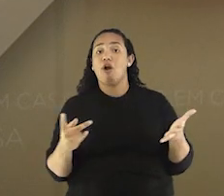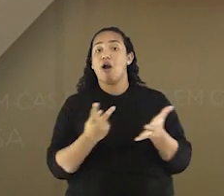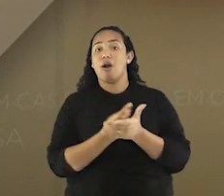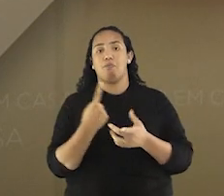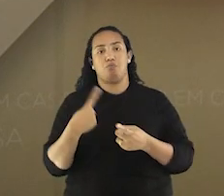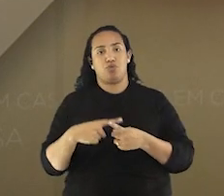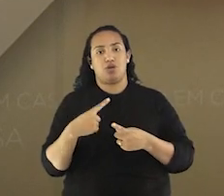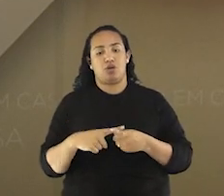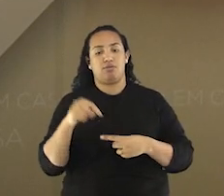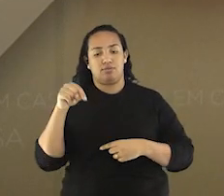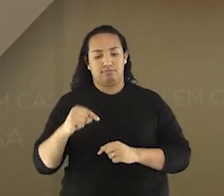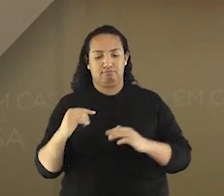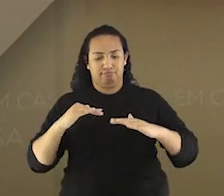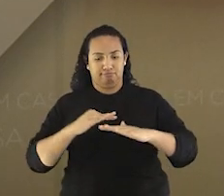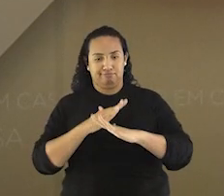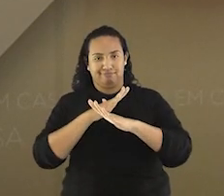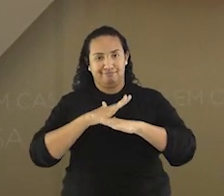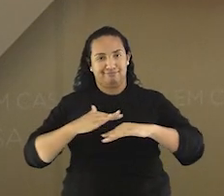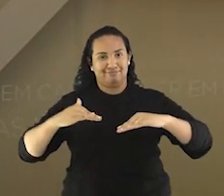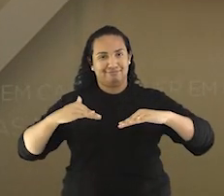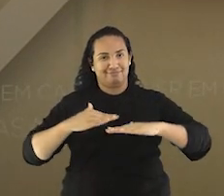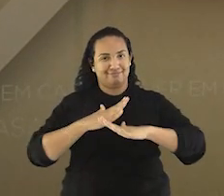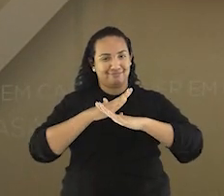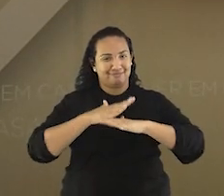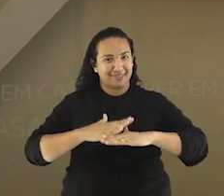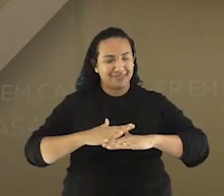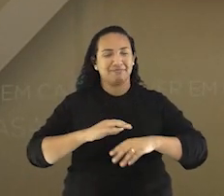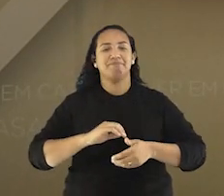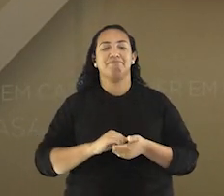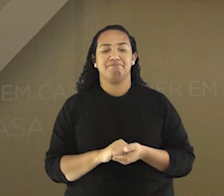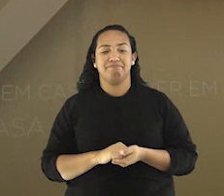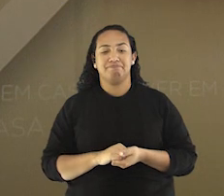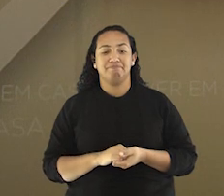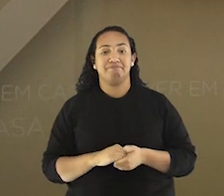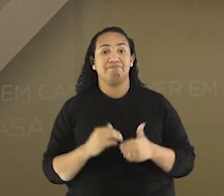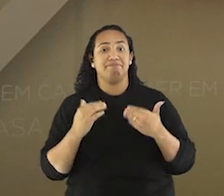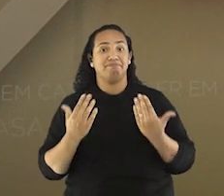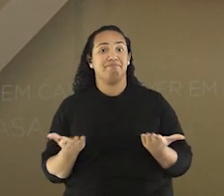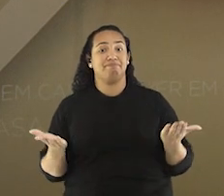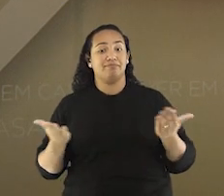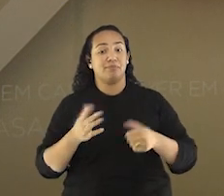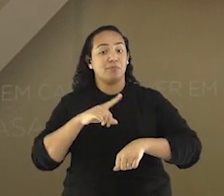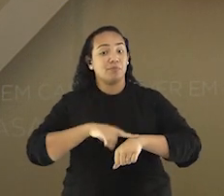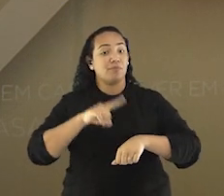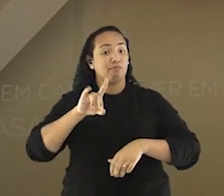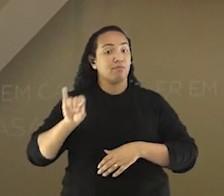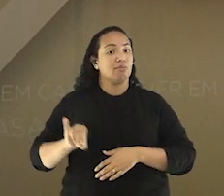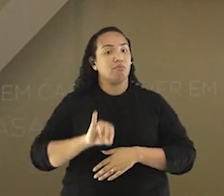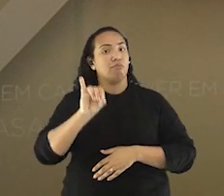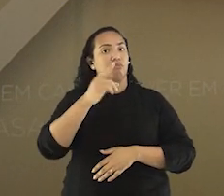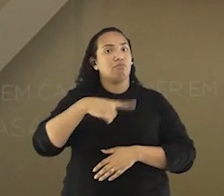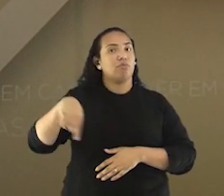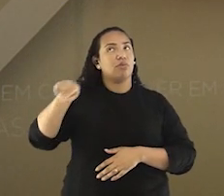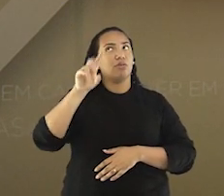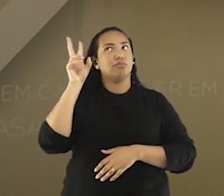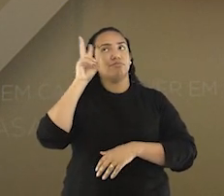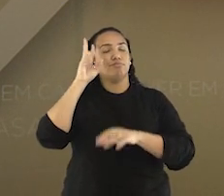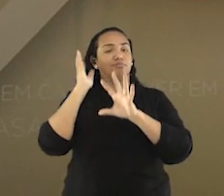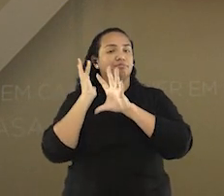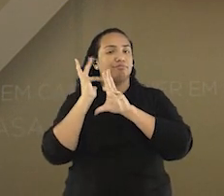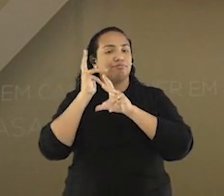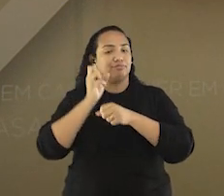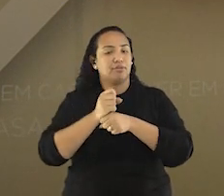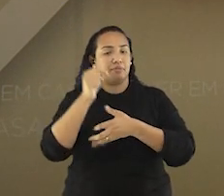movimento das placas tectônicas. Chegamos em um momento muito importante onde vamos relembrar os pontos